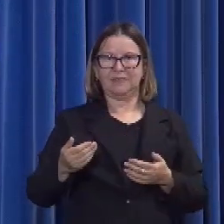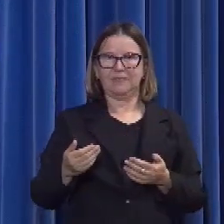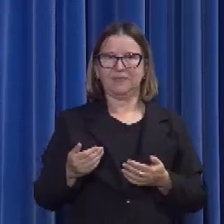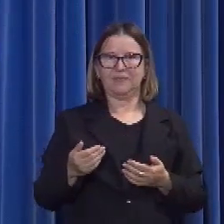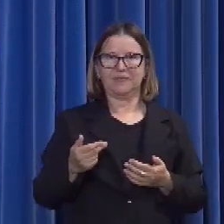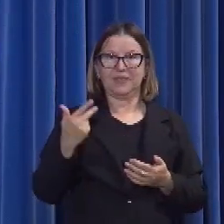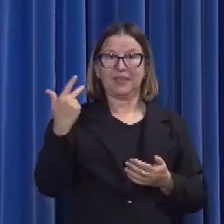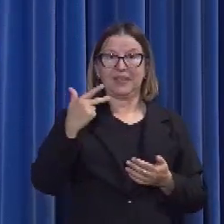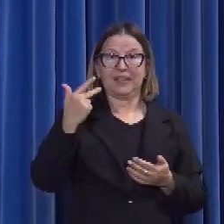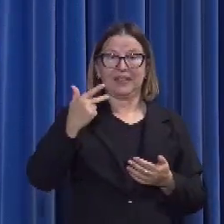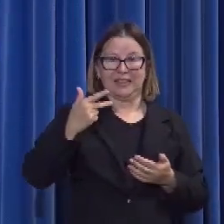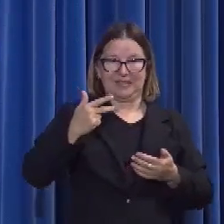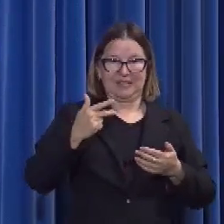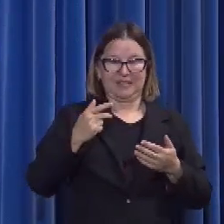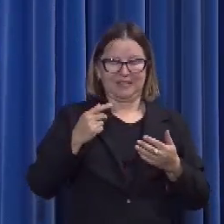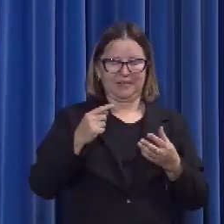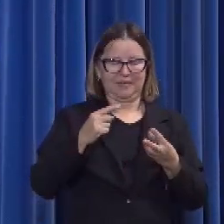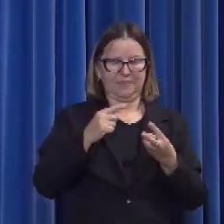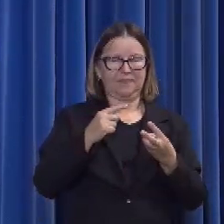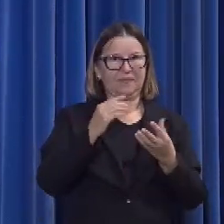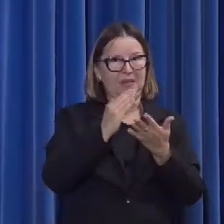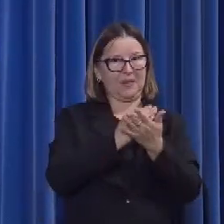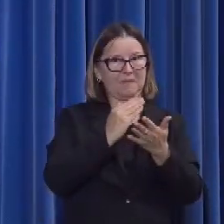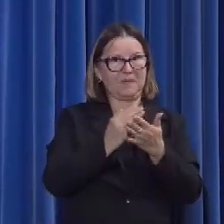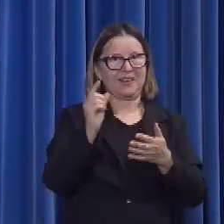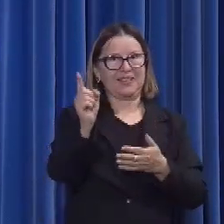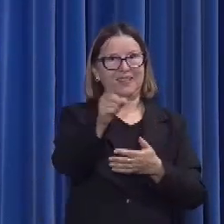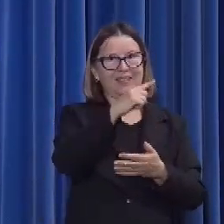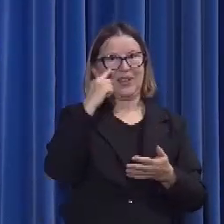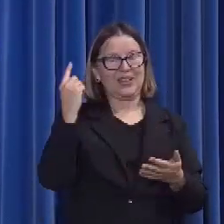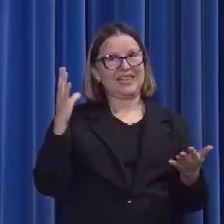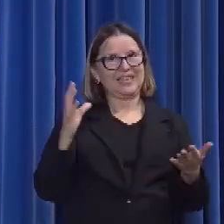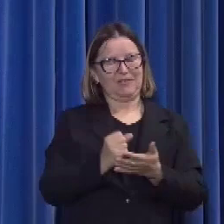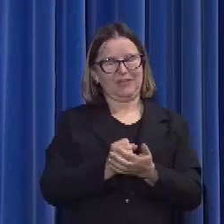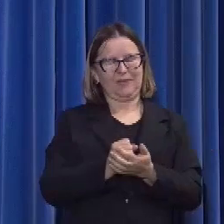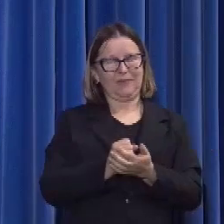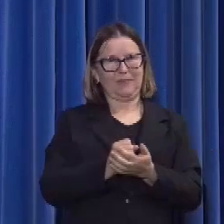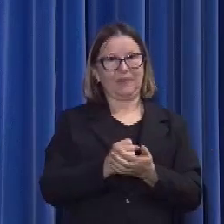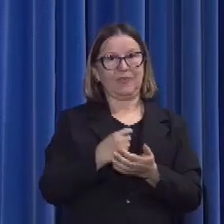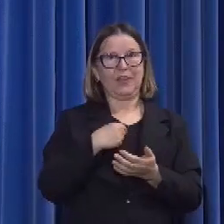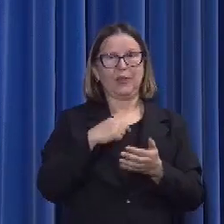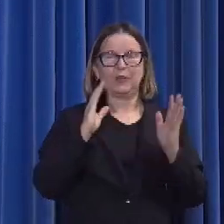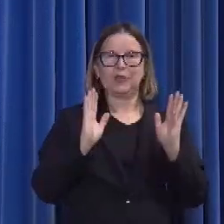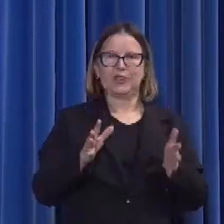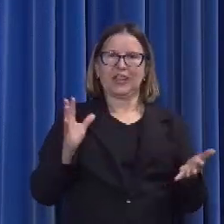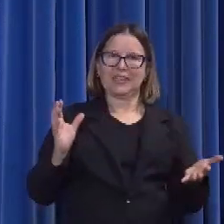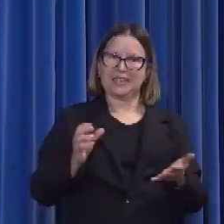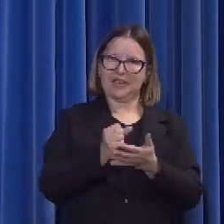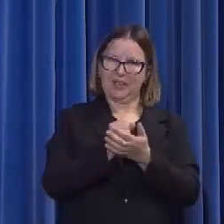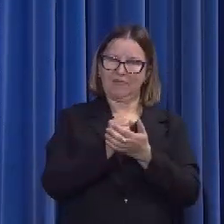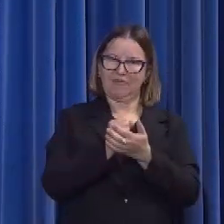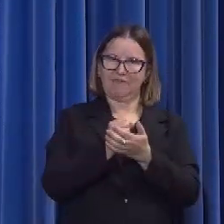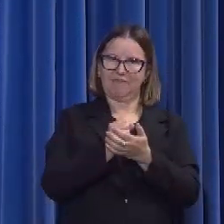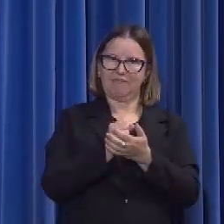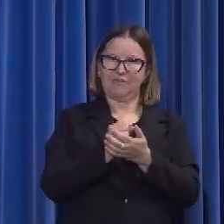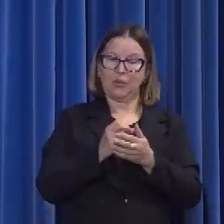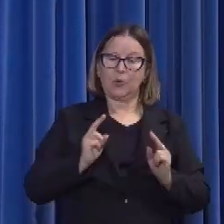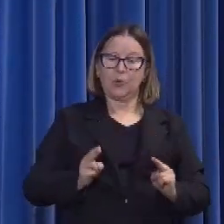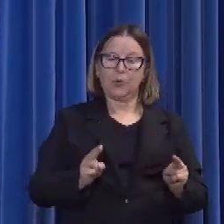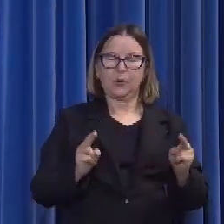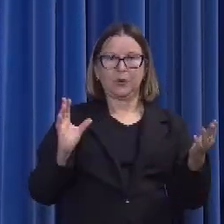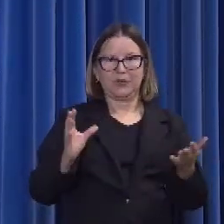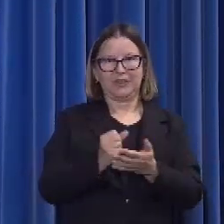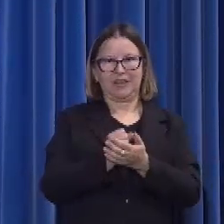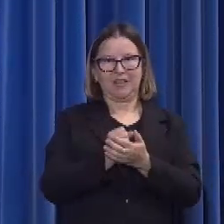nossa salvação, a redenção do nosso corpo. Eu fui salvo, eu estou sendo salvo e eu serei